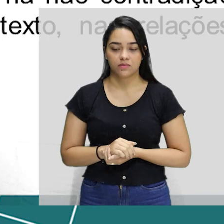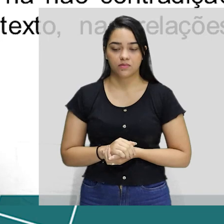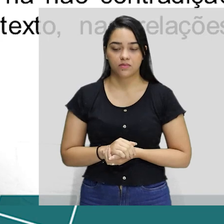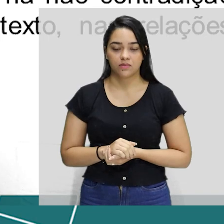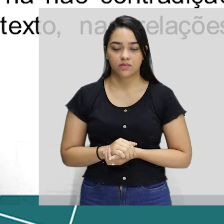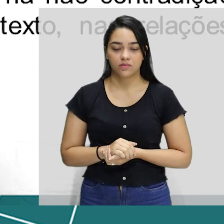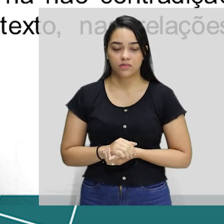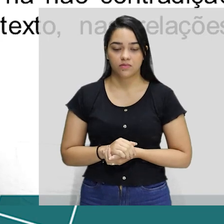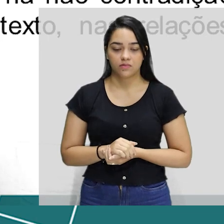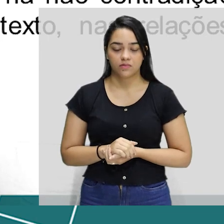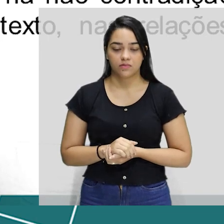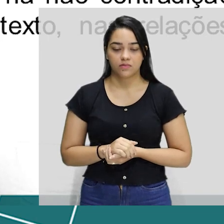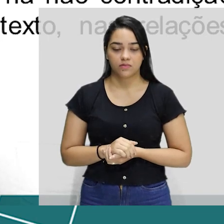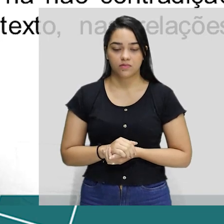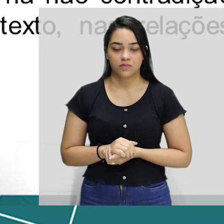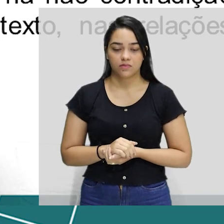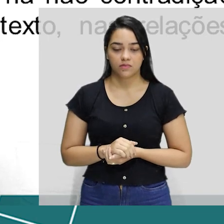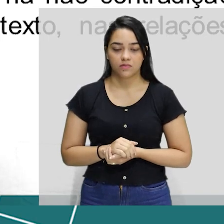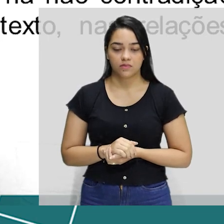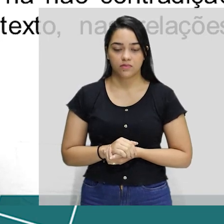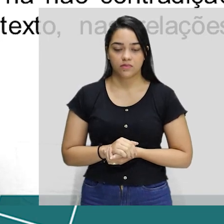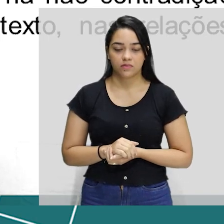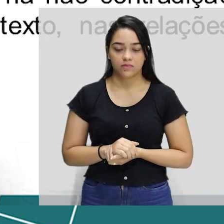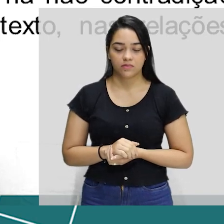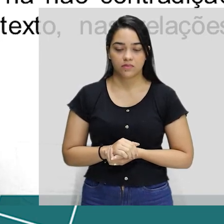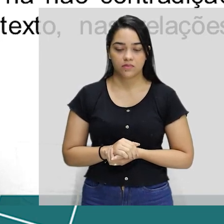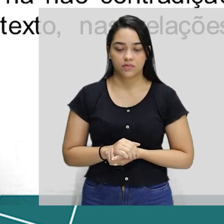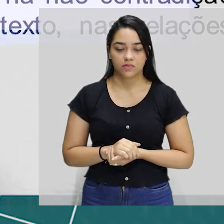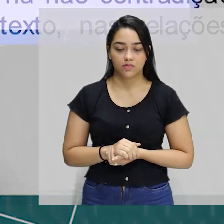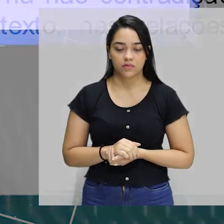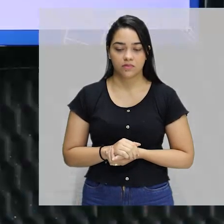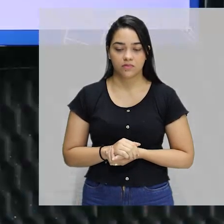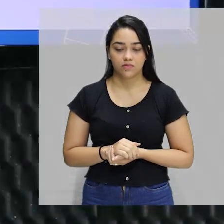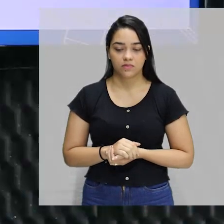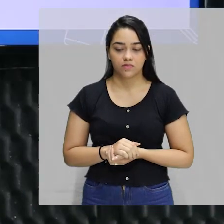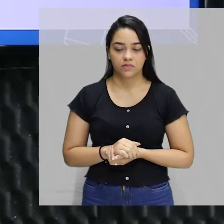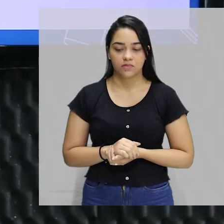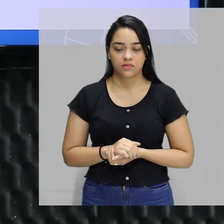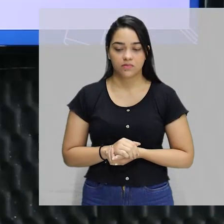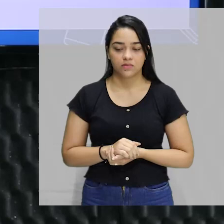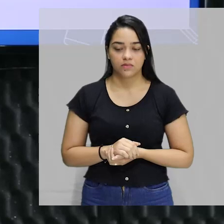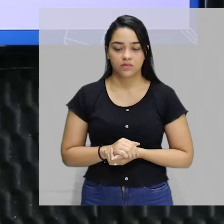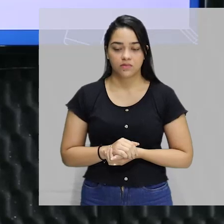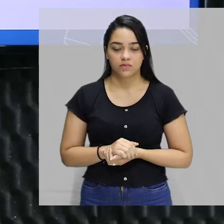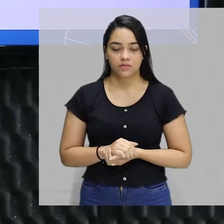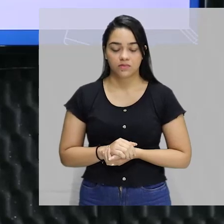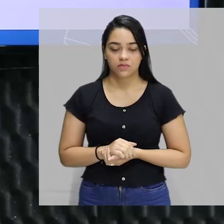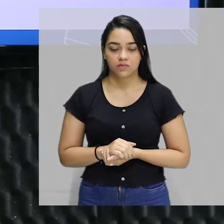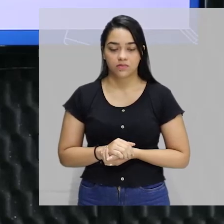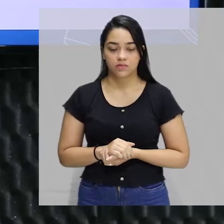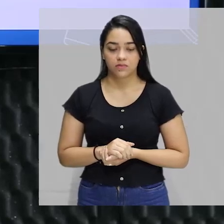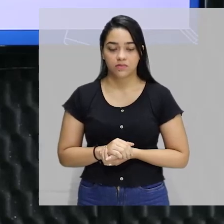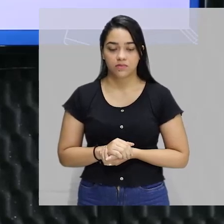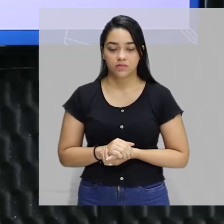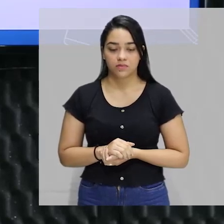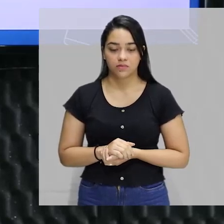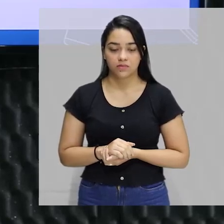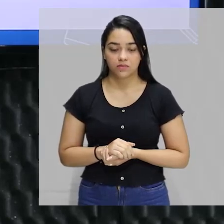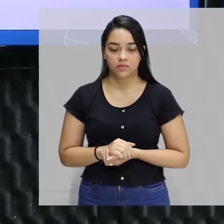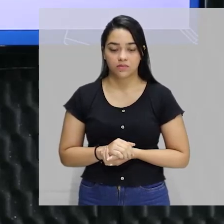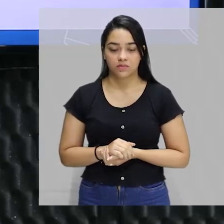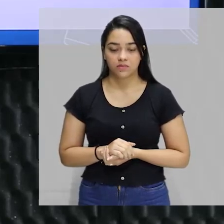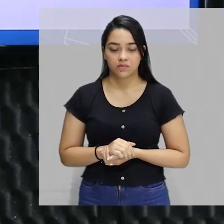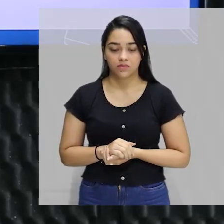próprio texto. Dentro dessa categoria, apresentam-se dois elementos da textualidade, a coerência e a